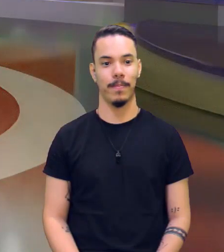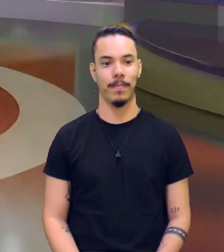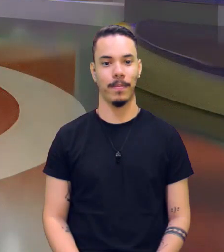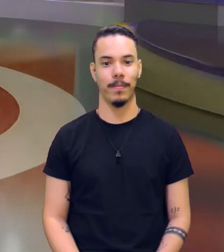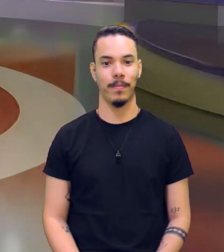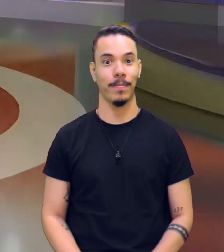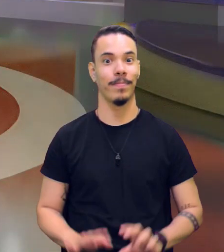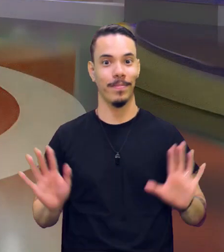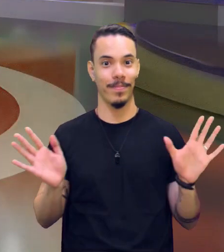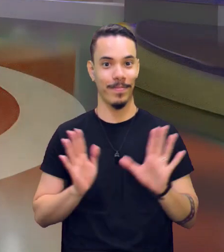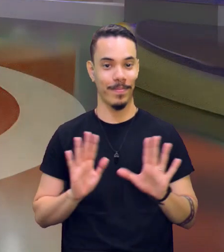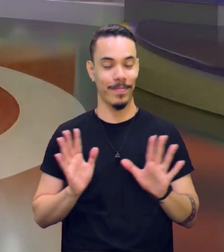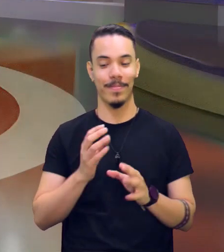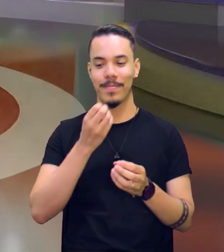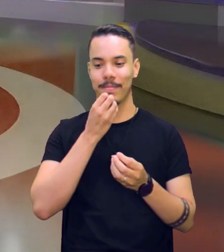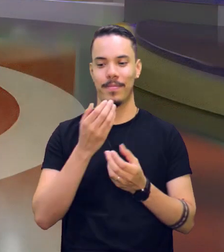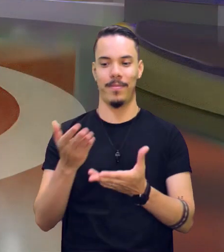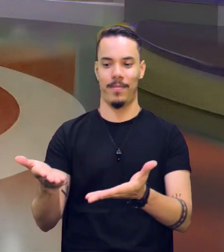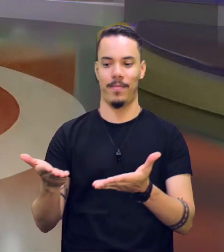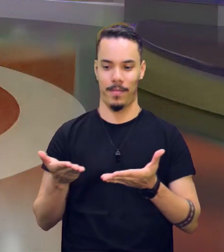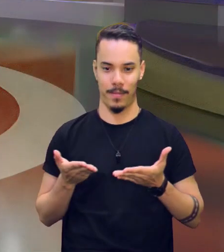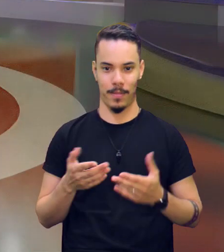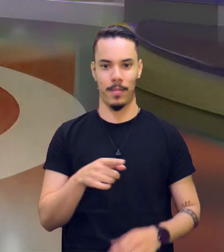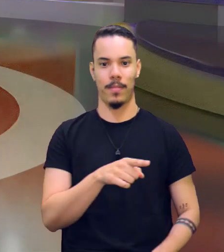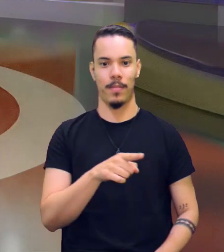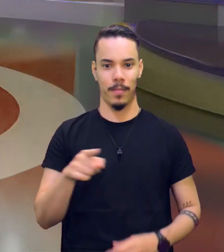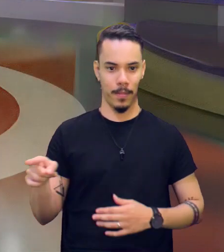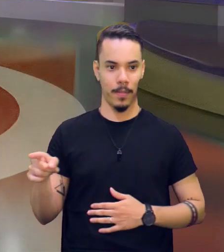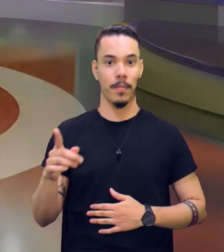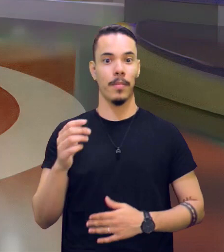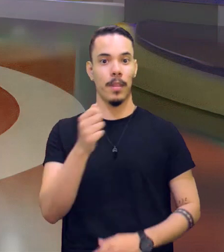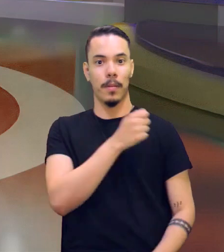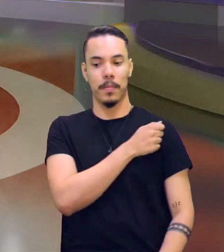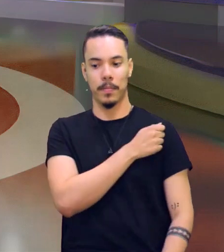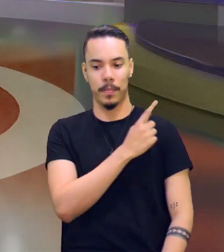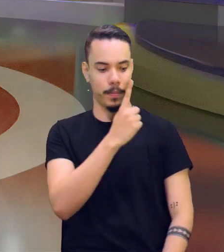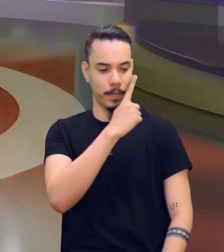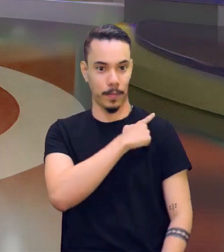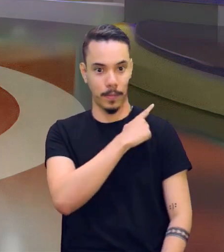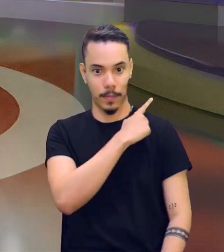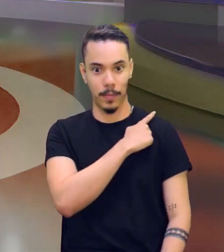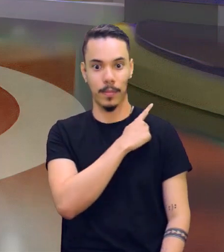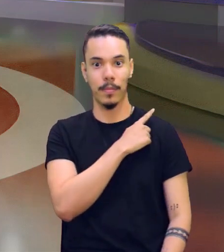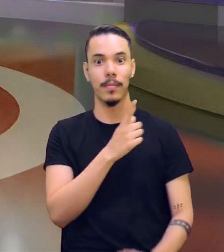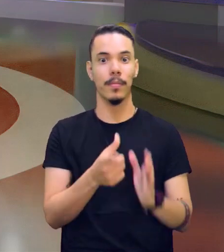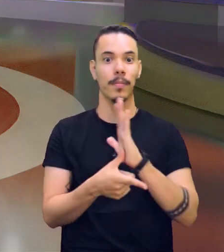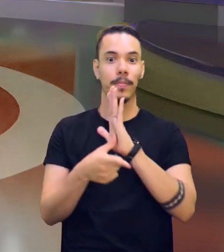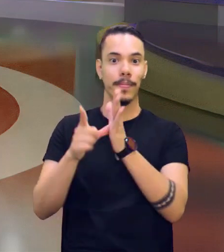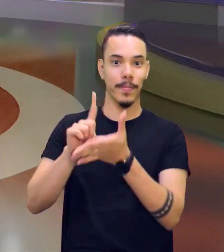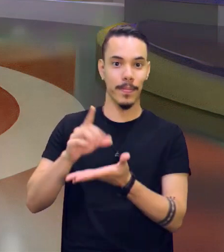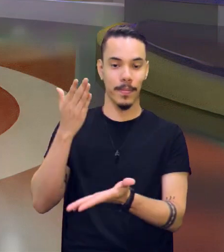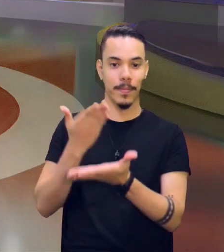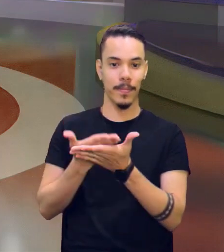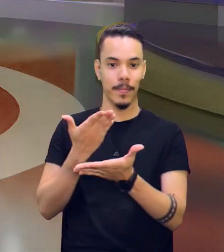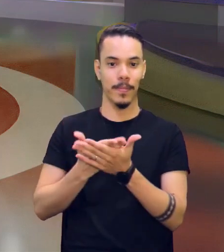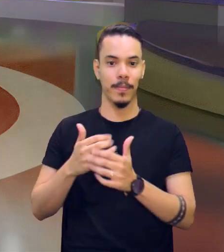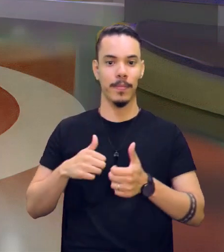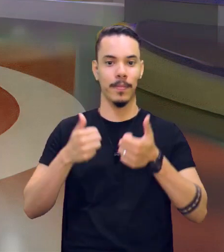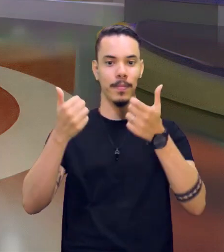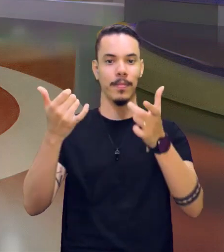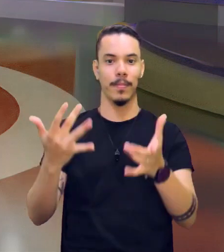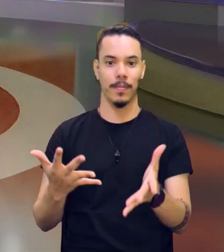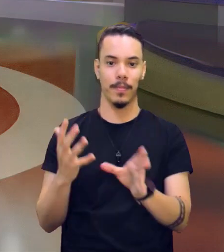Hi everyone, welcome! Sejam todos muito bem-vindos, alunos do primeiro ano. Como dito na aula anterior, na nossa Review